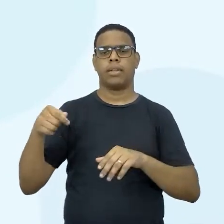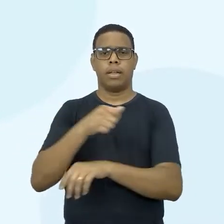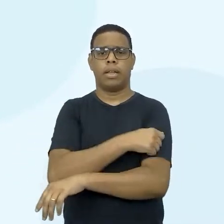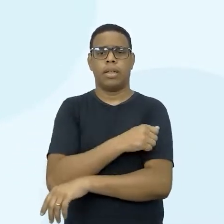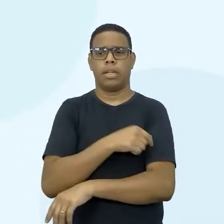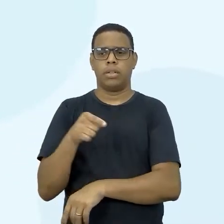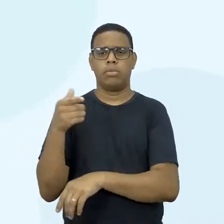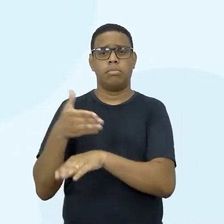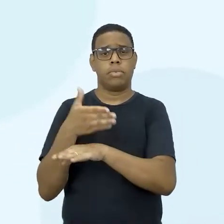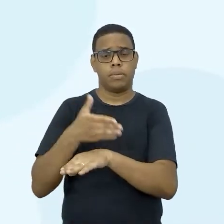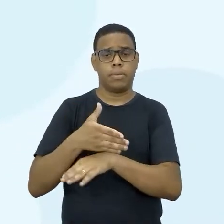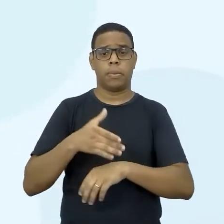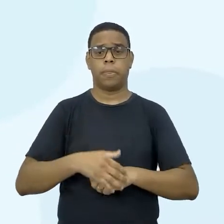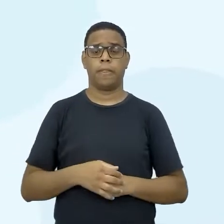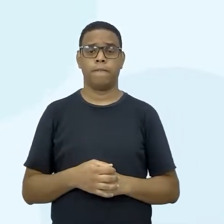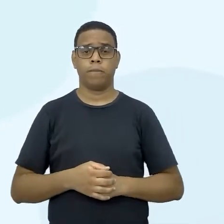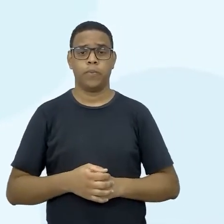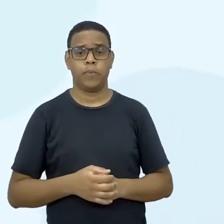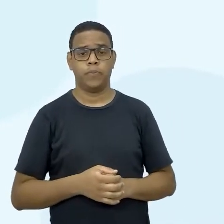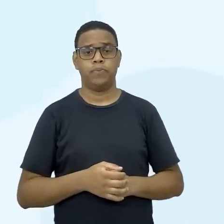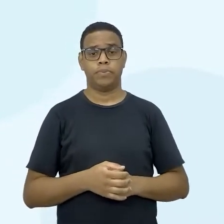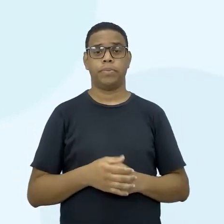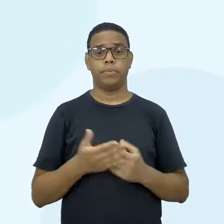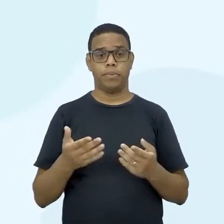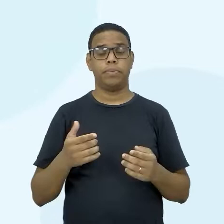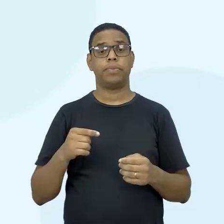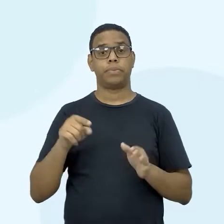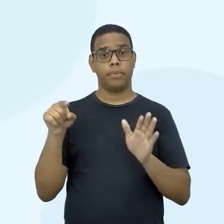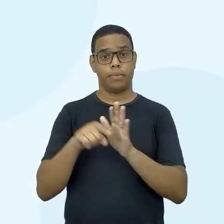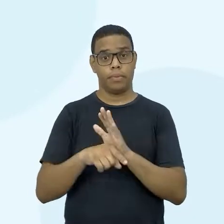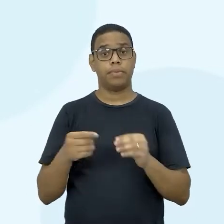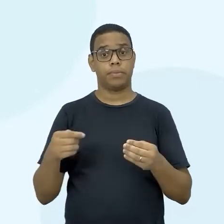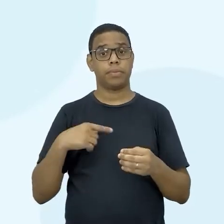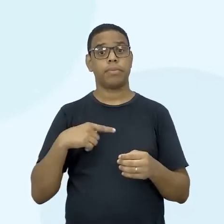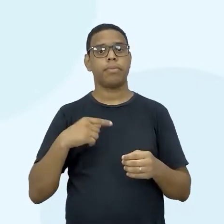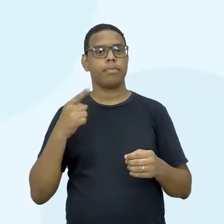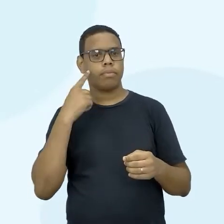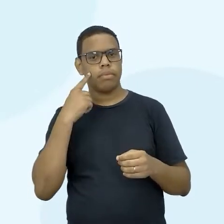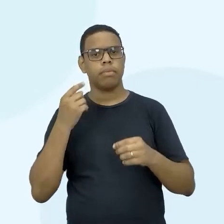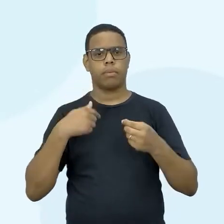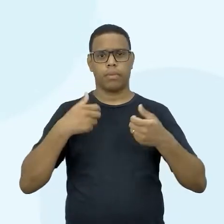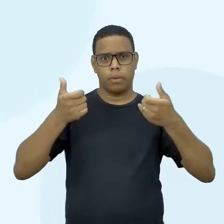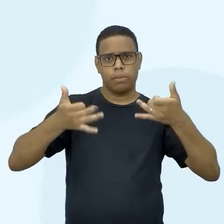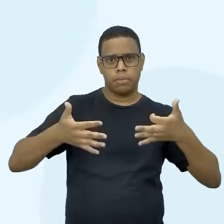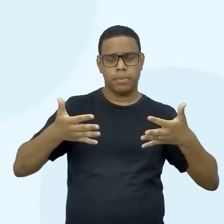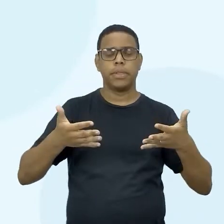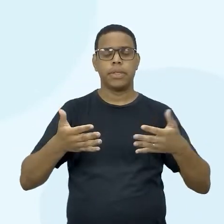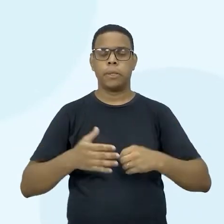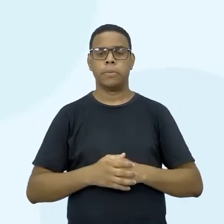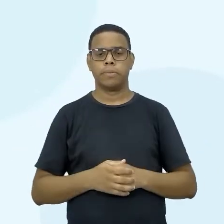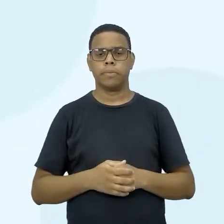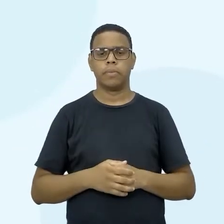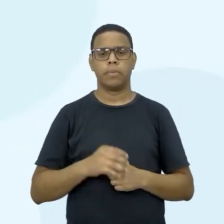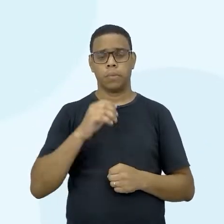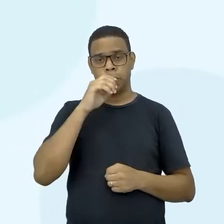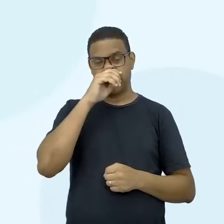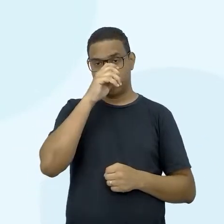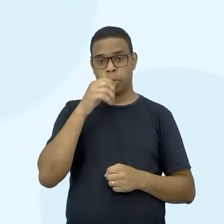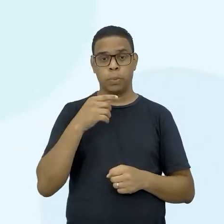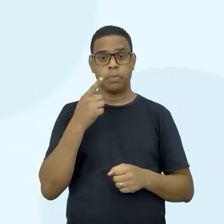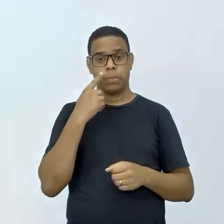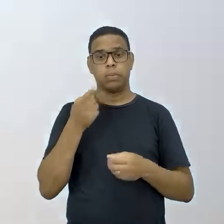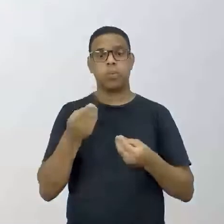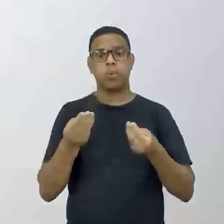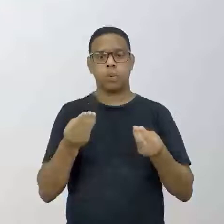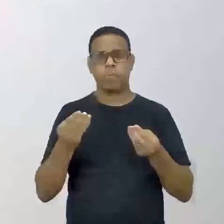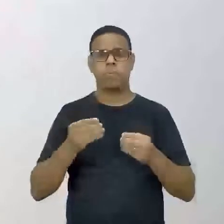cada participante? Então, é uma pergunta, mas também uma afirmação, isso que eu acabei de falar, que é o seguinte, pode voltar aqui,